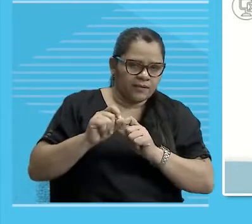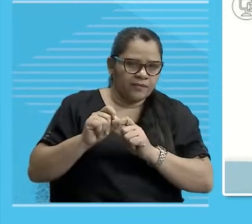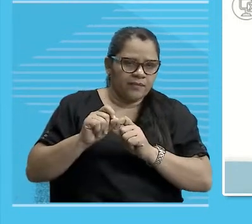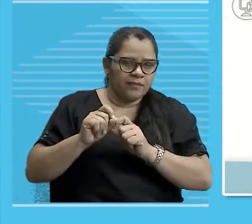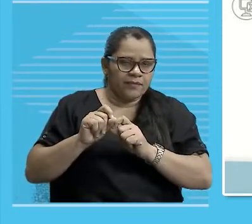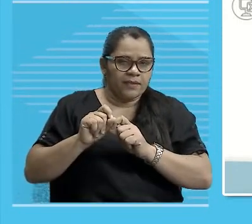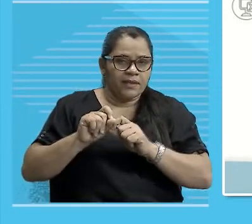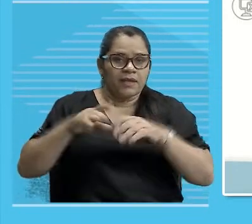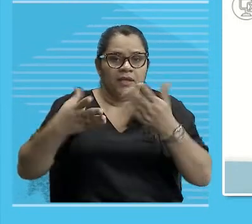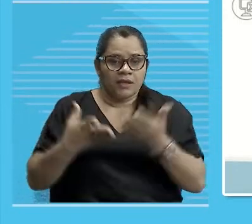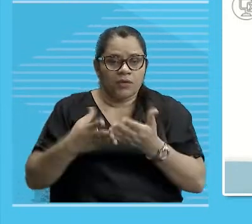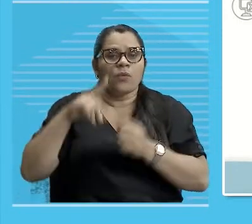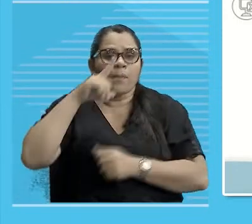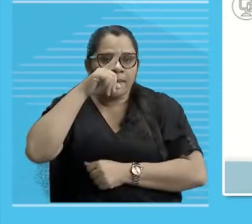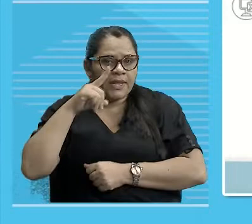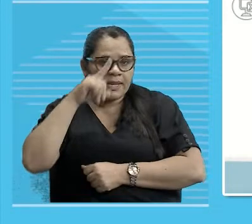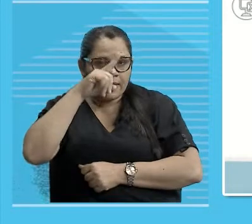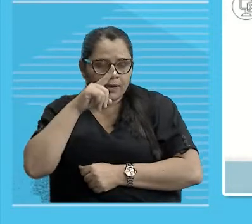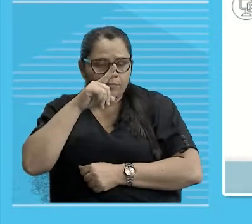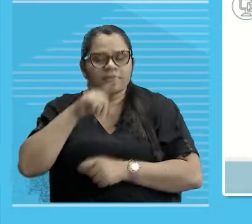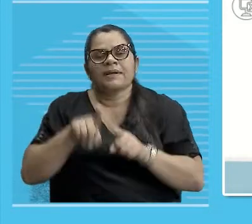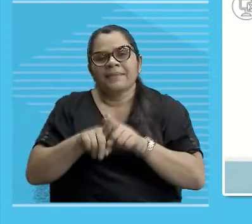E um alto risco de morte.